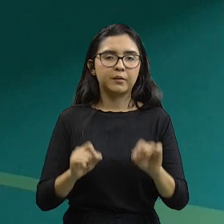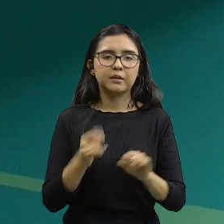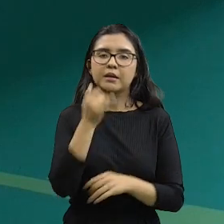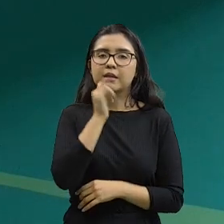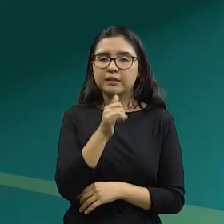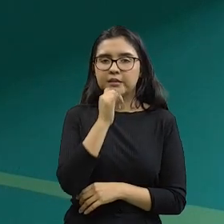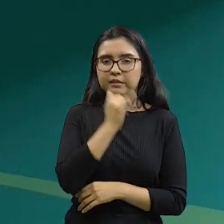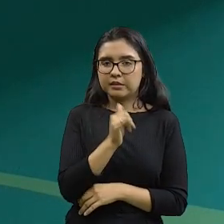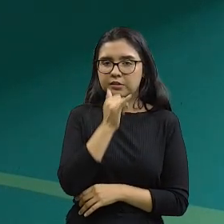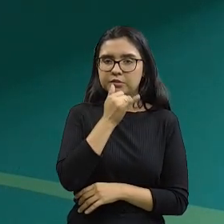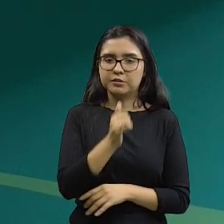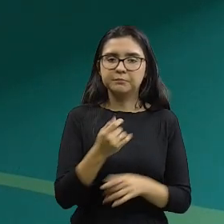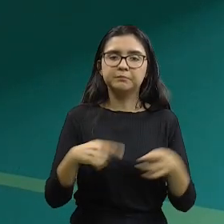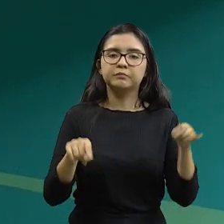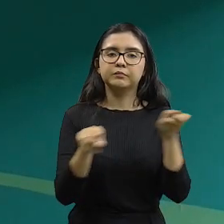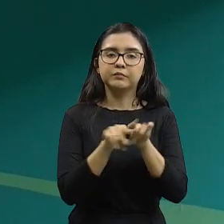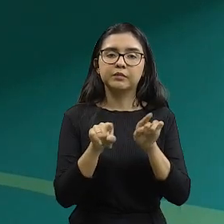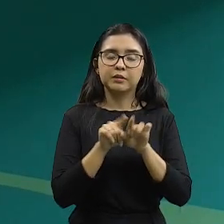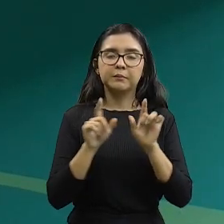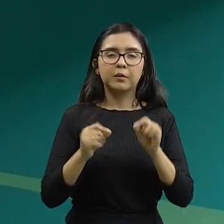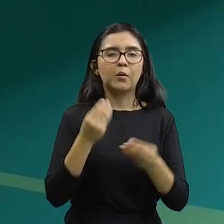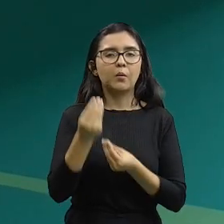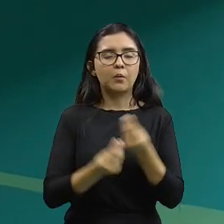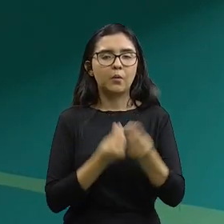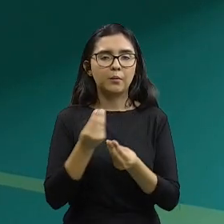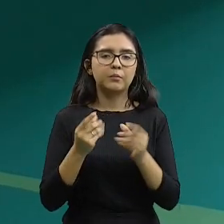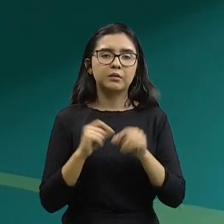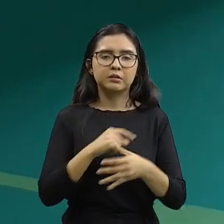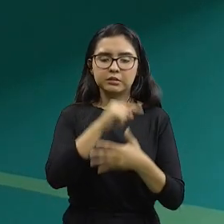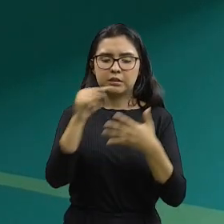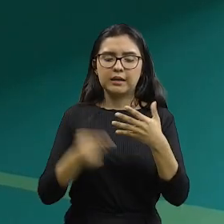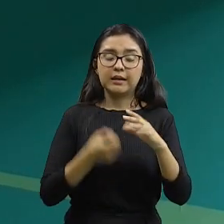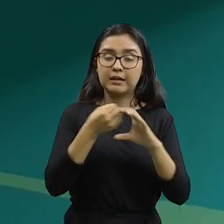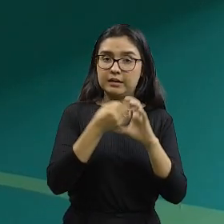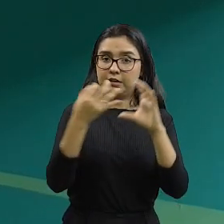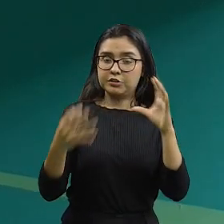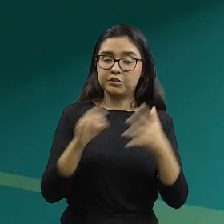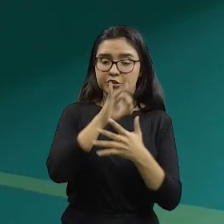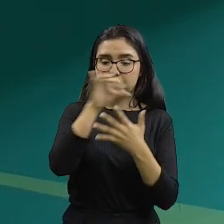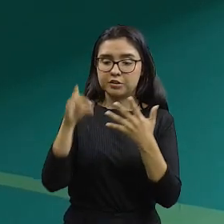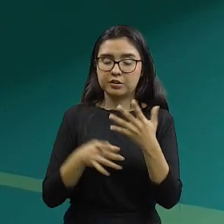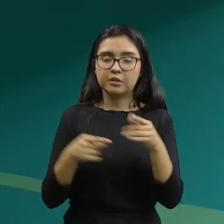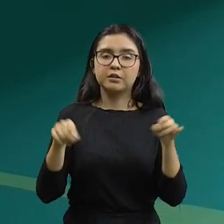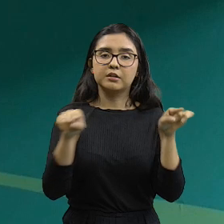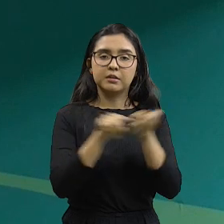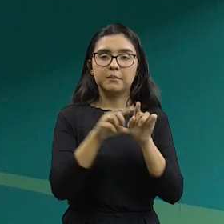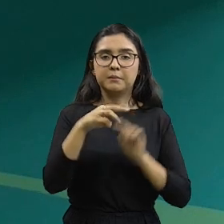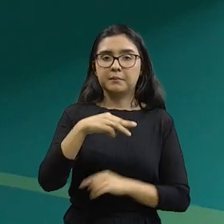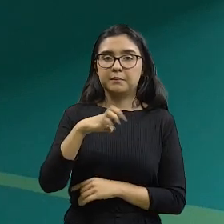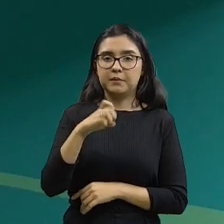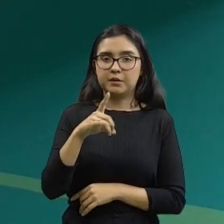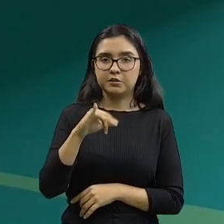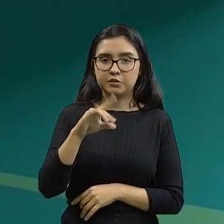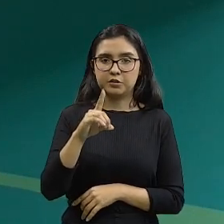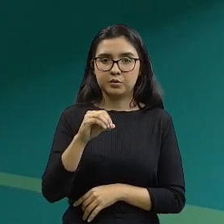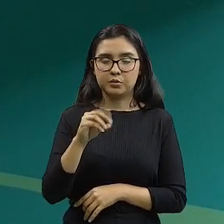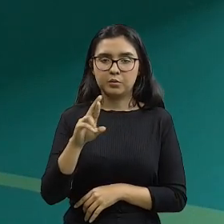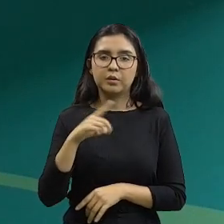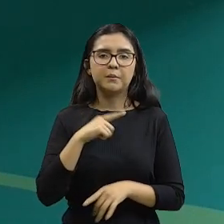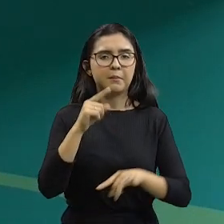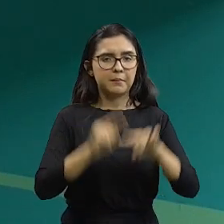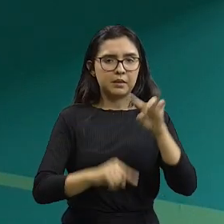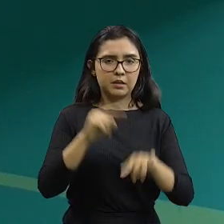circuitos, né? Vimos também como vamos caracterizar medidores e